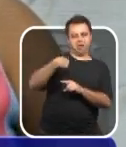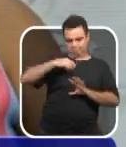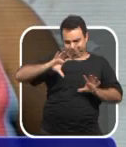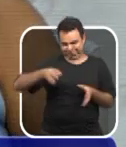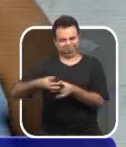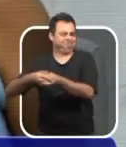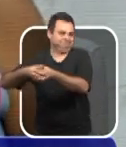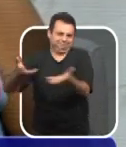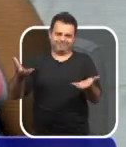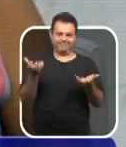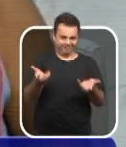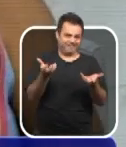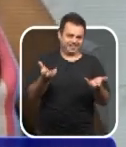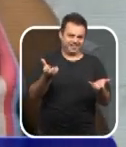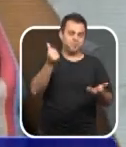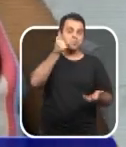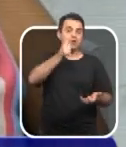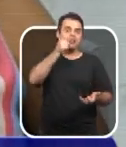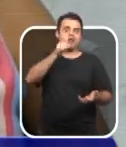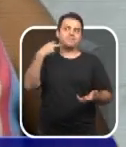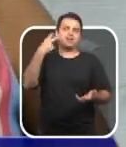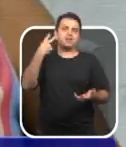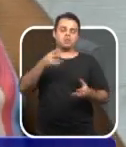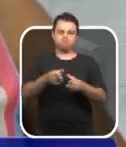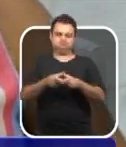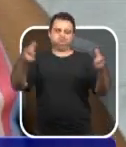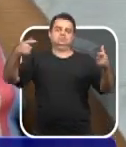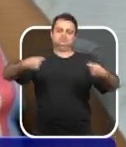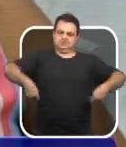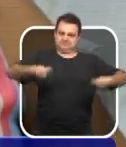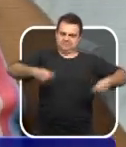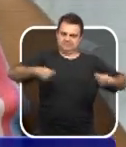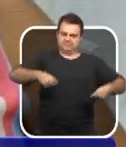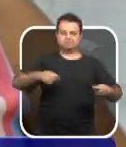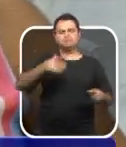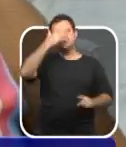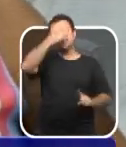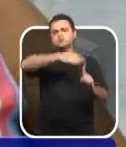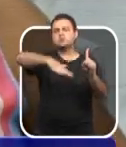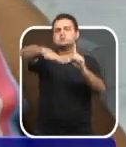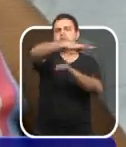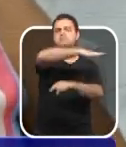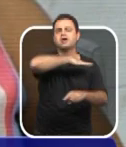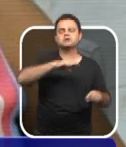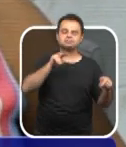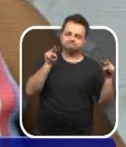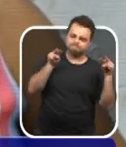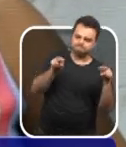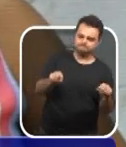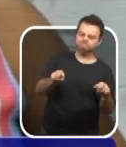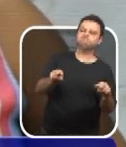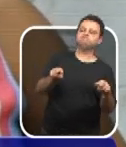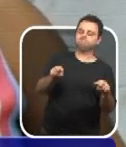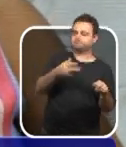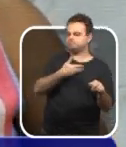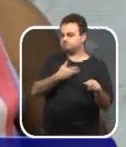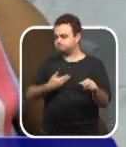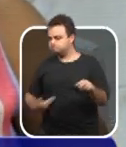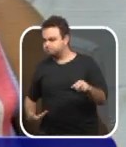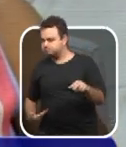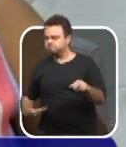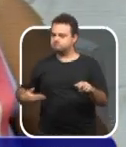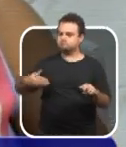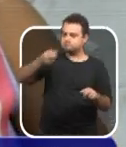eu no meio. Mas eu acho importante, a sociedade, né, por um todo, ela tem que entender o trabalho político. Se